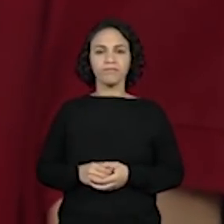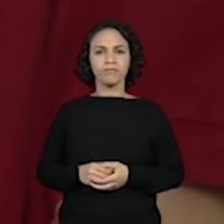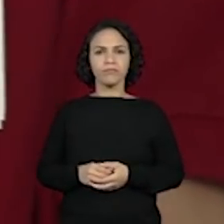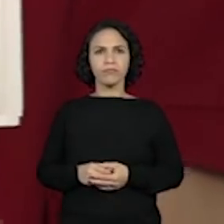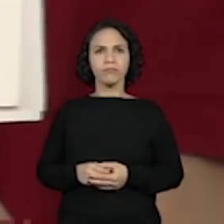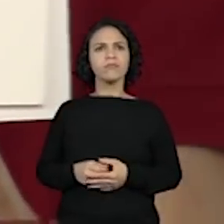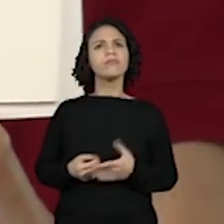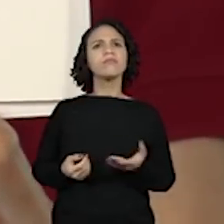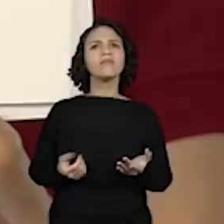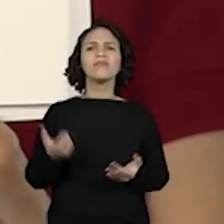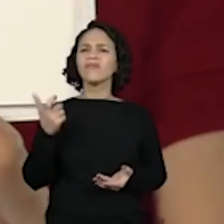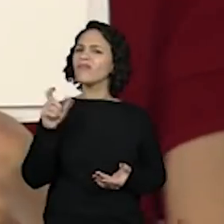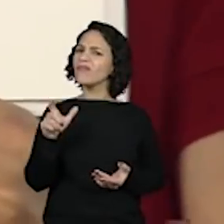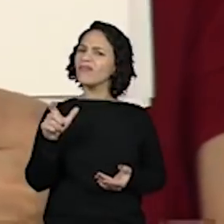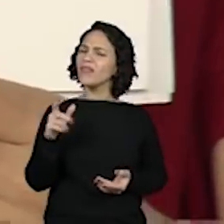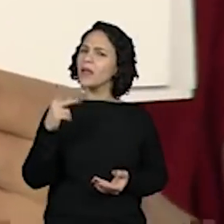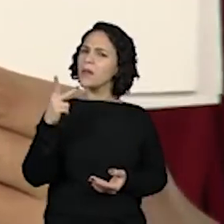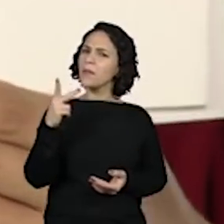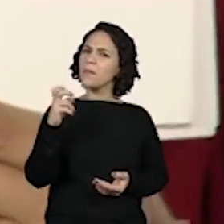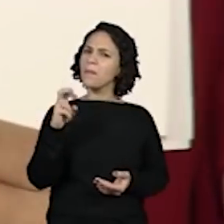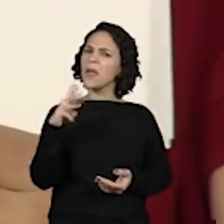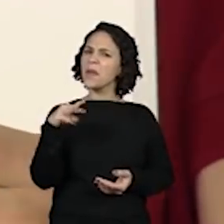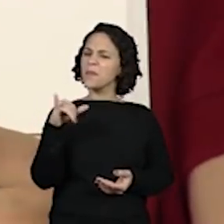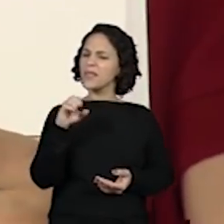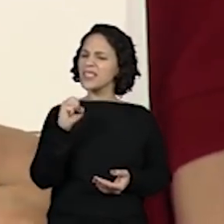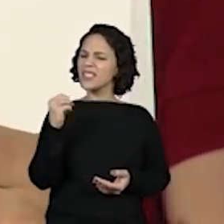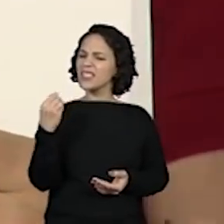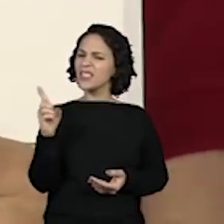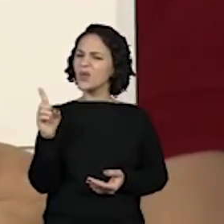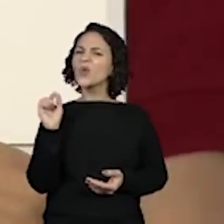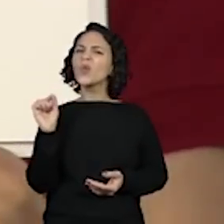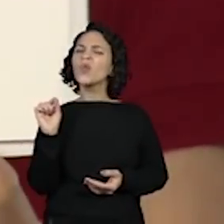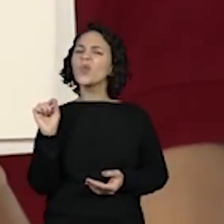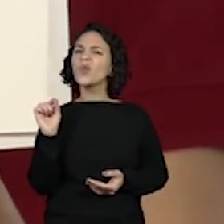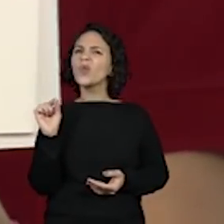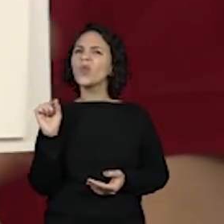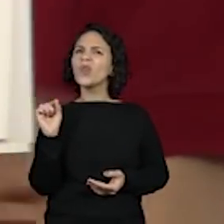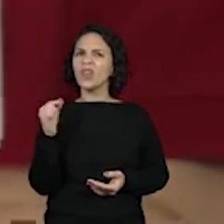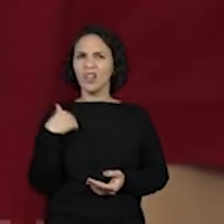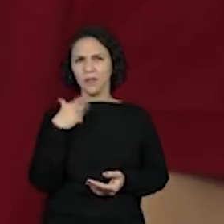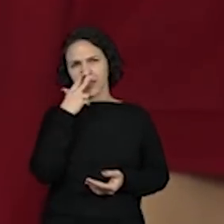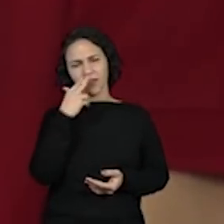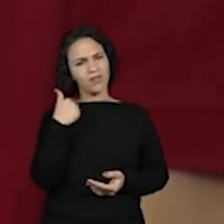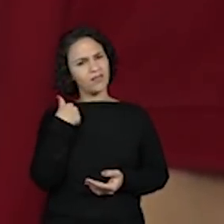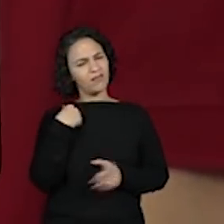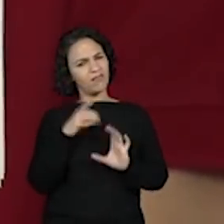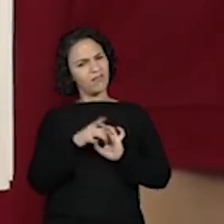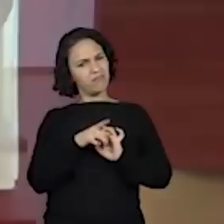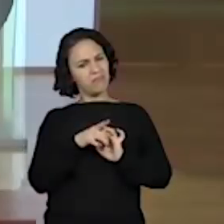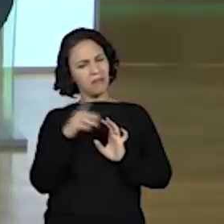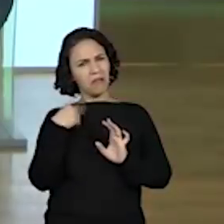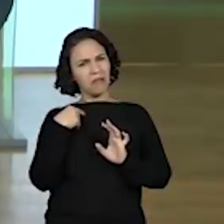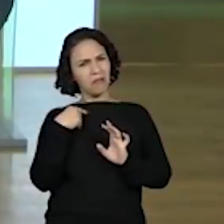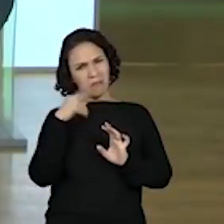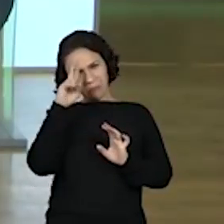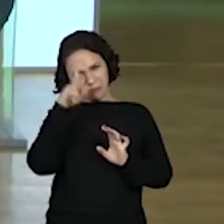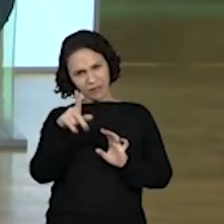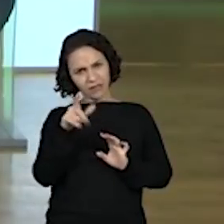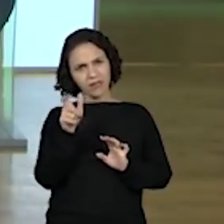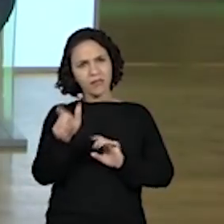Permissão. Que permissão foi essa? Que permissão foi essa? Será que eu me enganei aqui na ordem dos